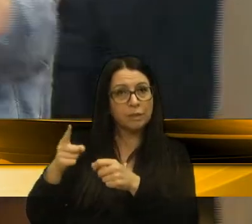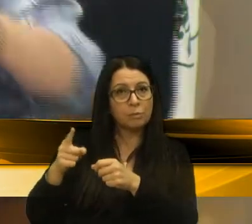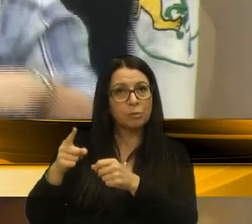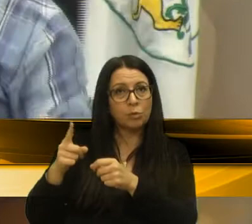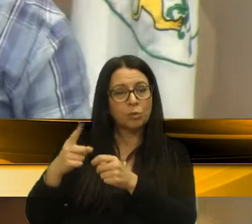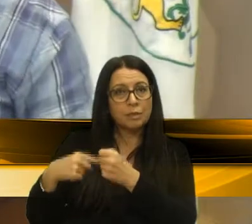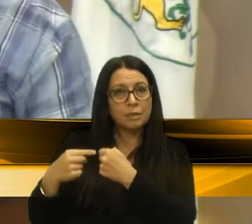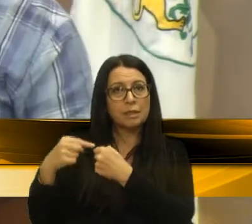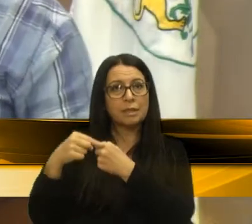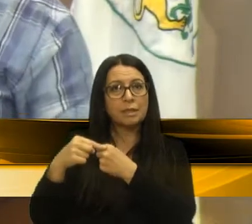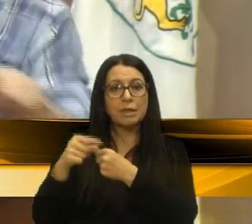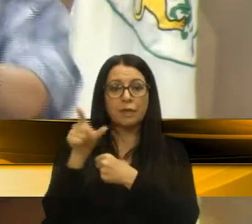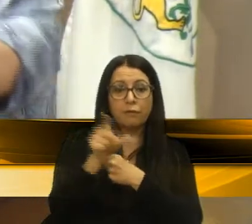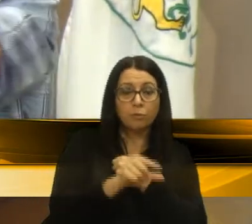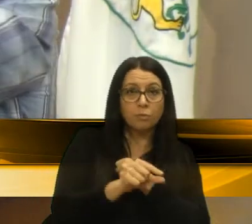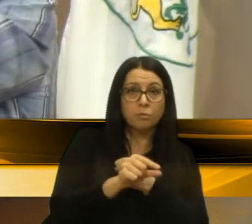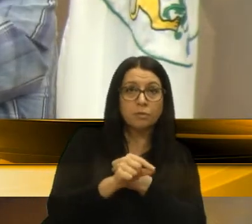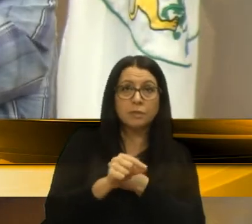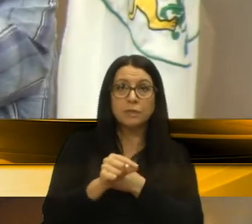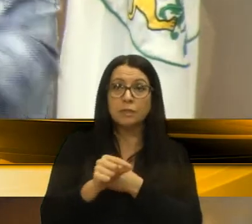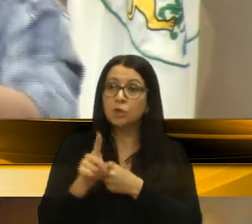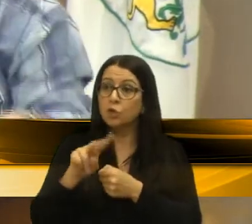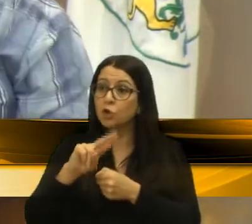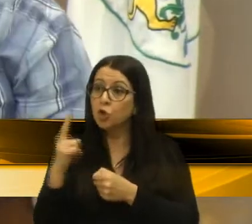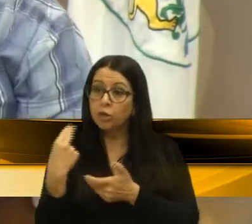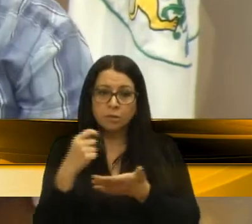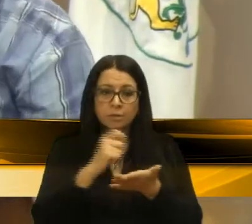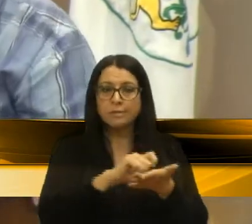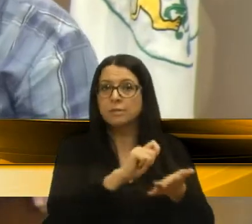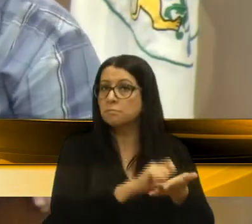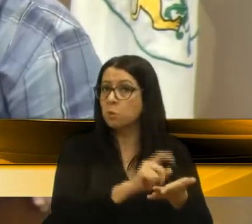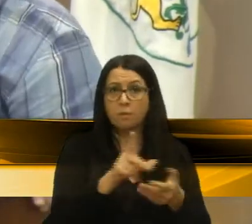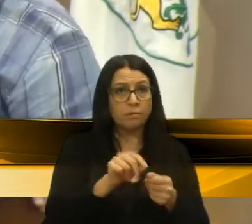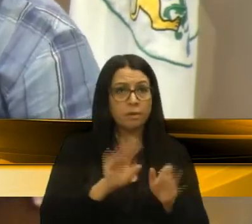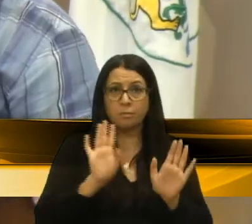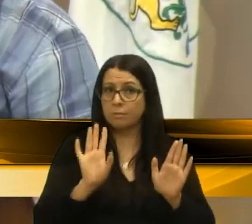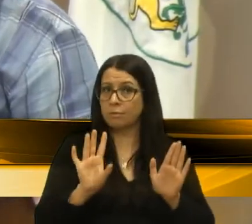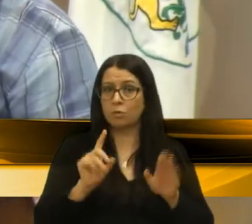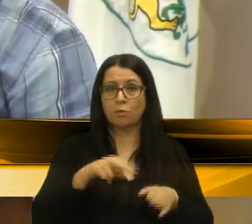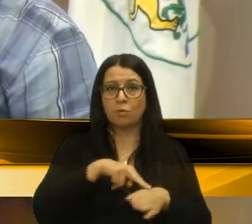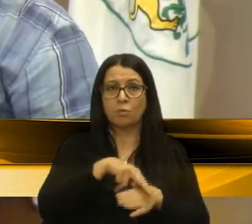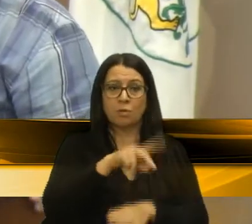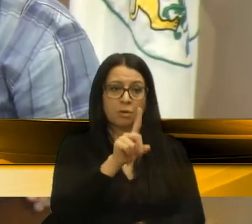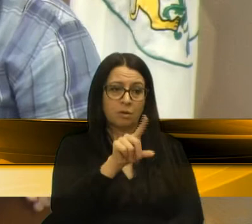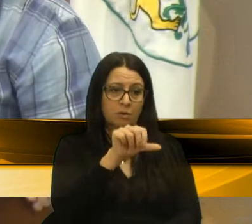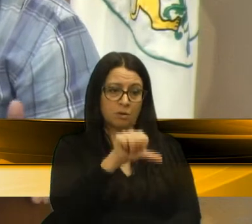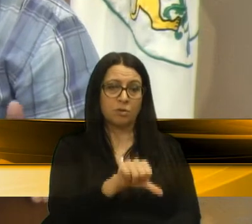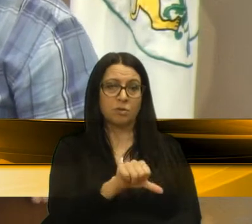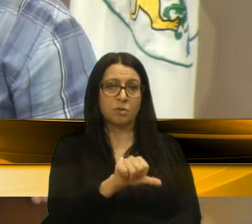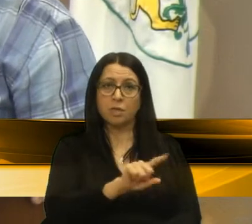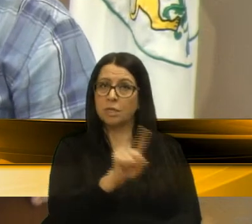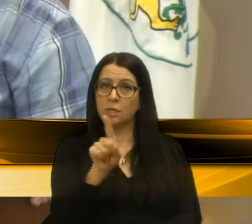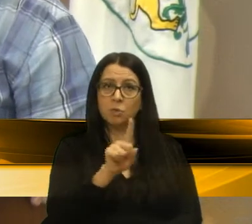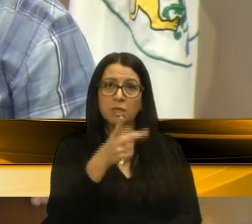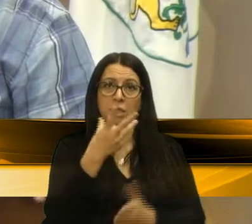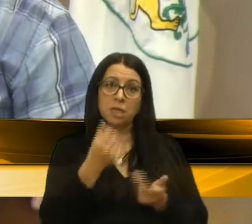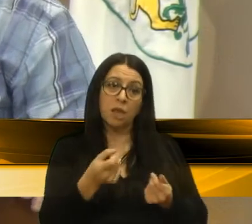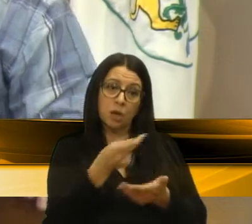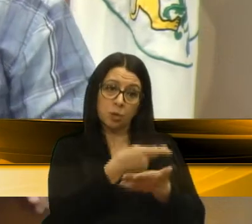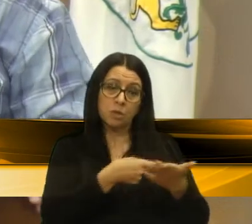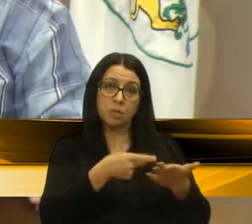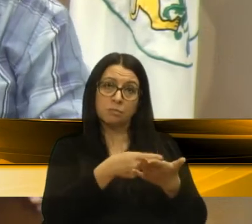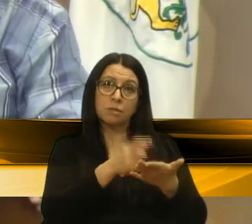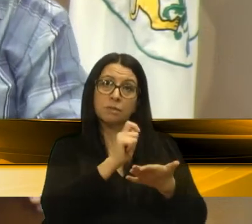reduzido período banco então vamos escrever é o que fizemos o neto de 19 nos permitir desenhar então